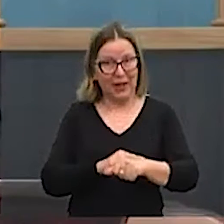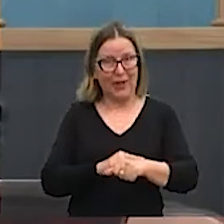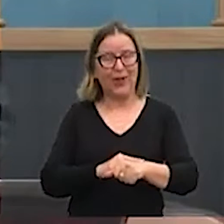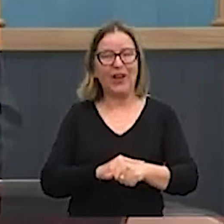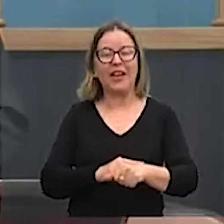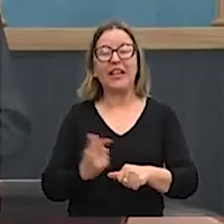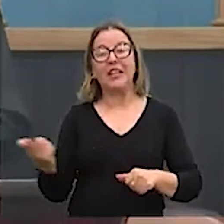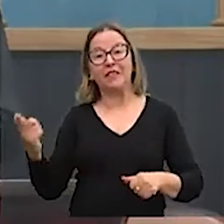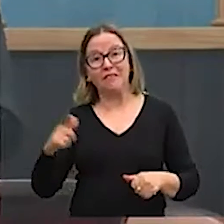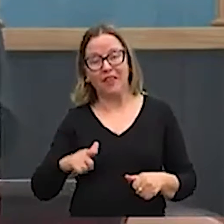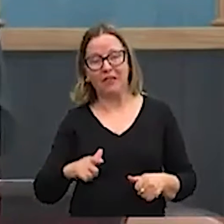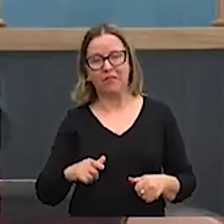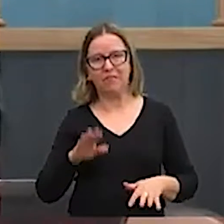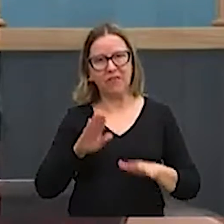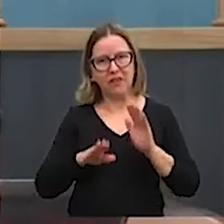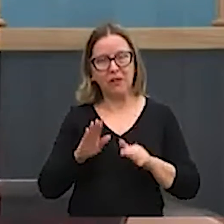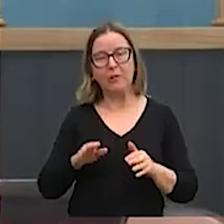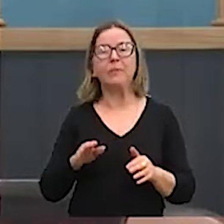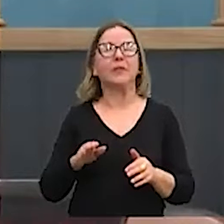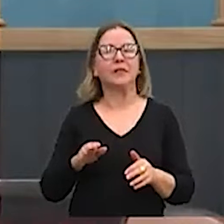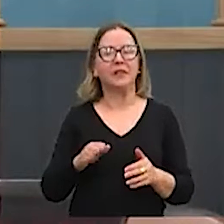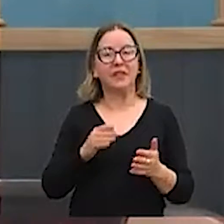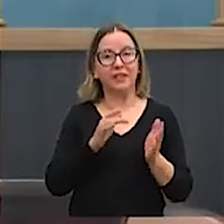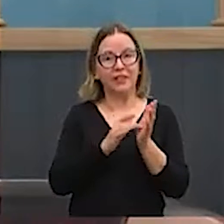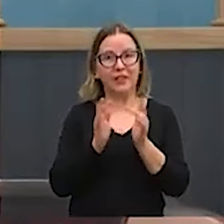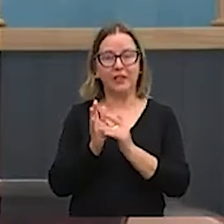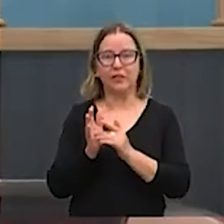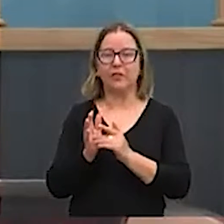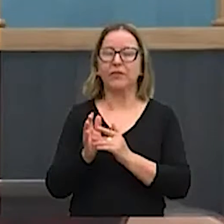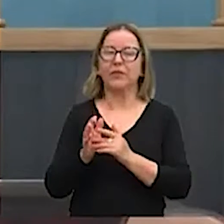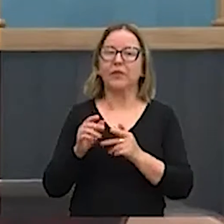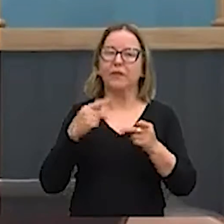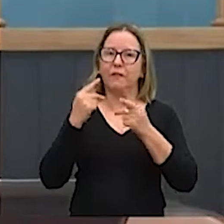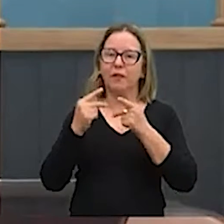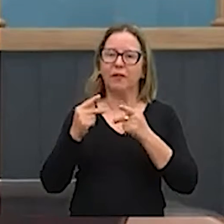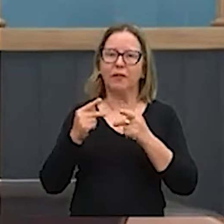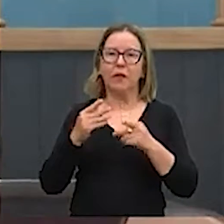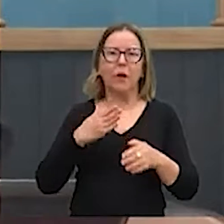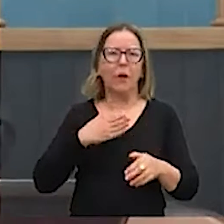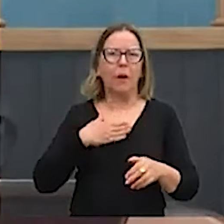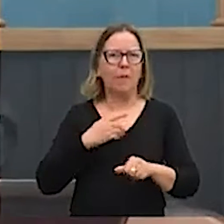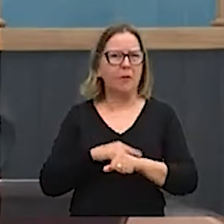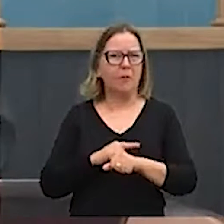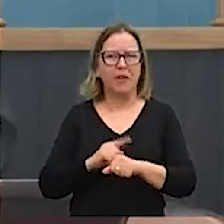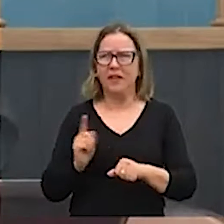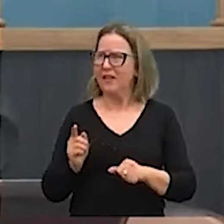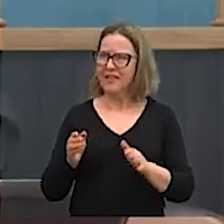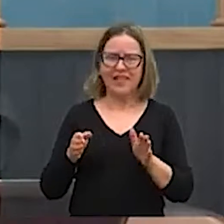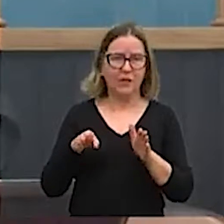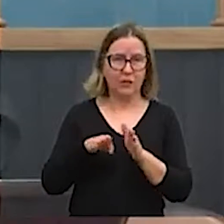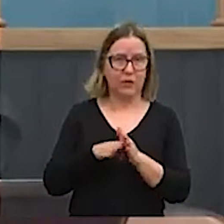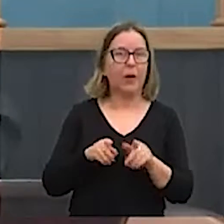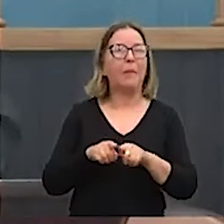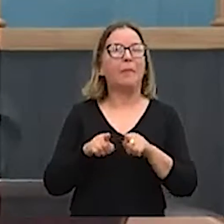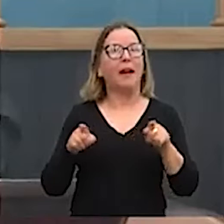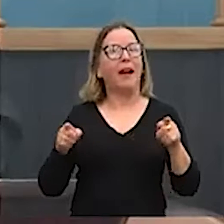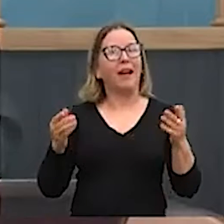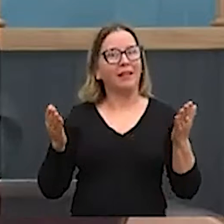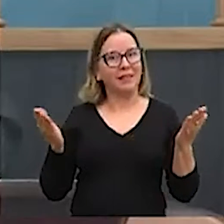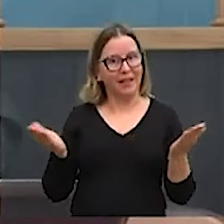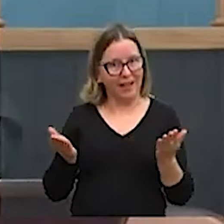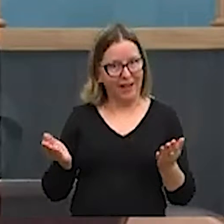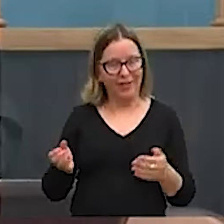Algumas vezes Jesus esteve falando que o seu momento não chegou, mas agora chegou. E cada